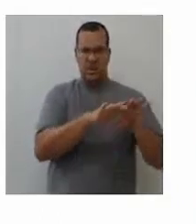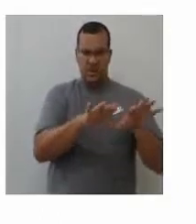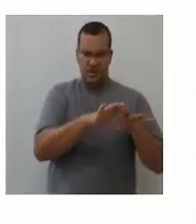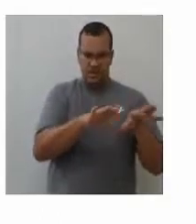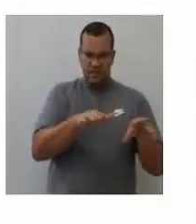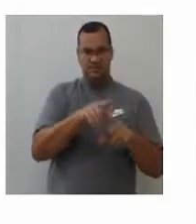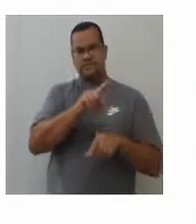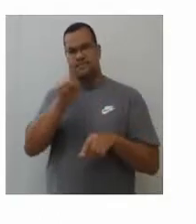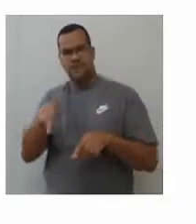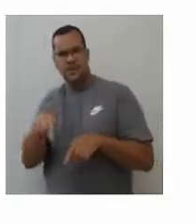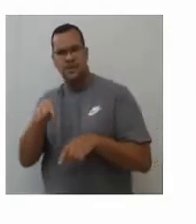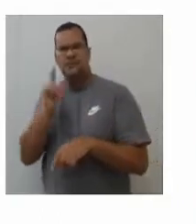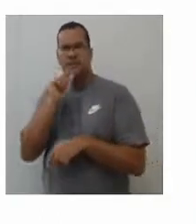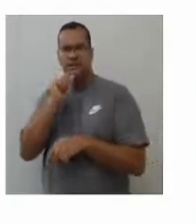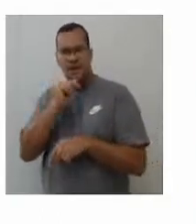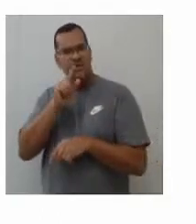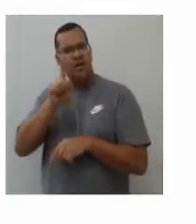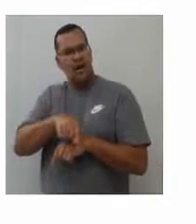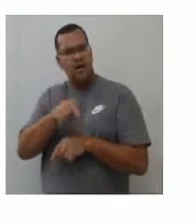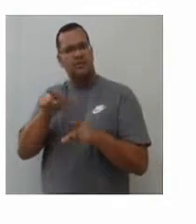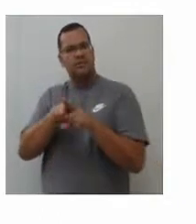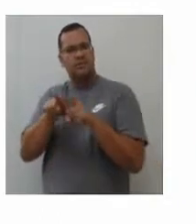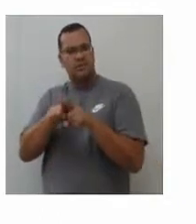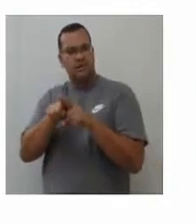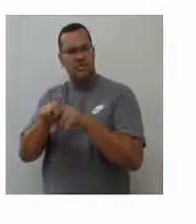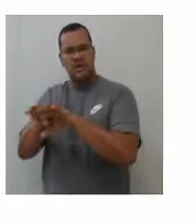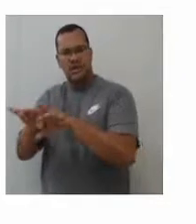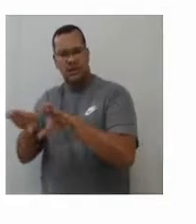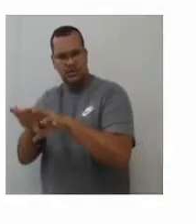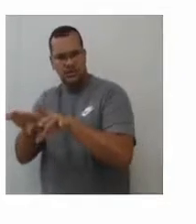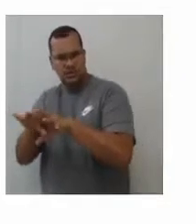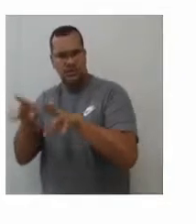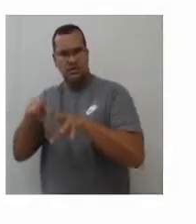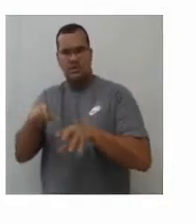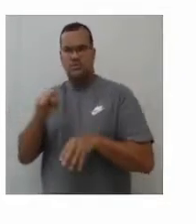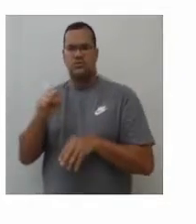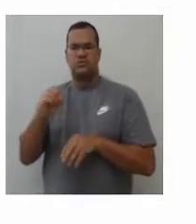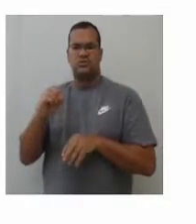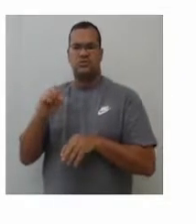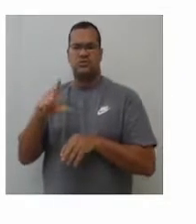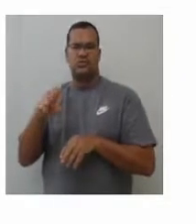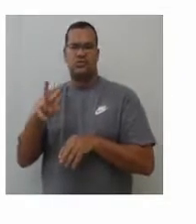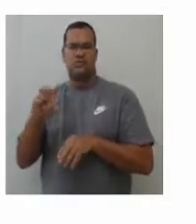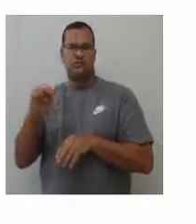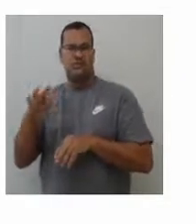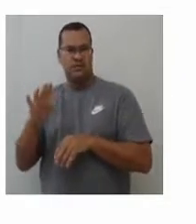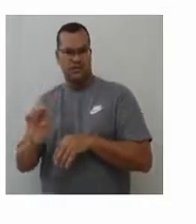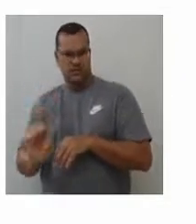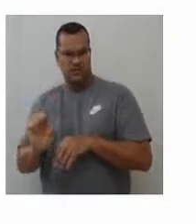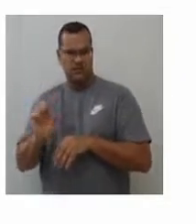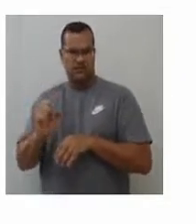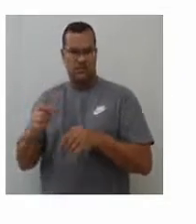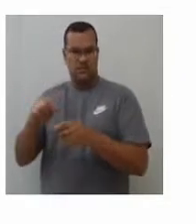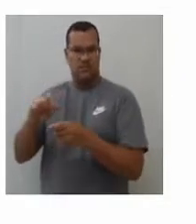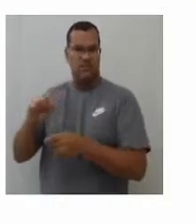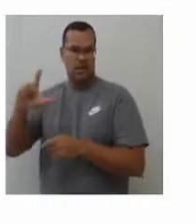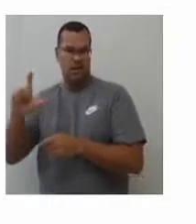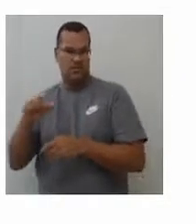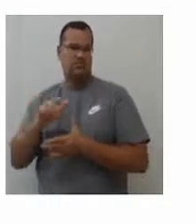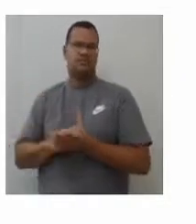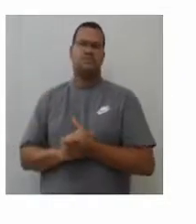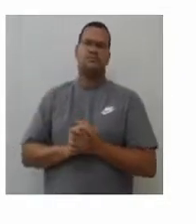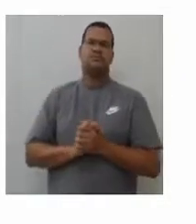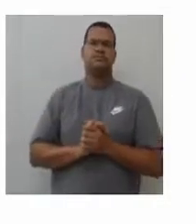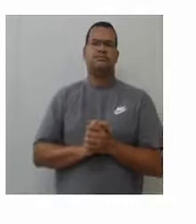água também é líquido e é o solvente, pois se apresenta com maior quantidade, por isso que é o